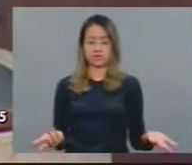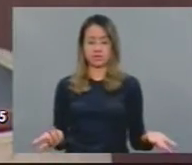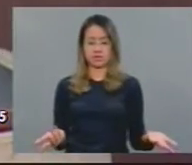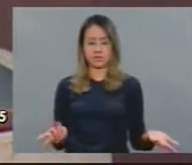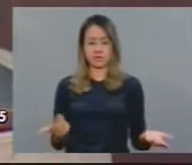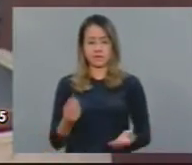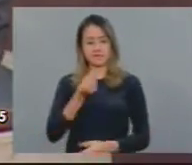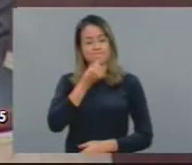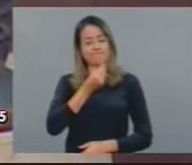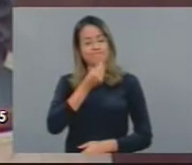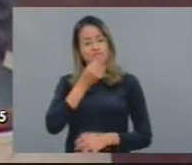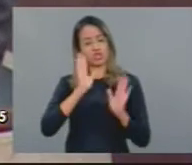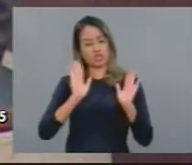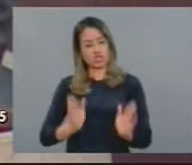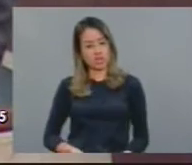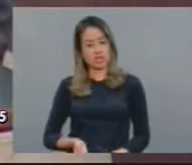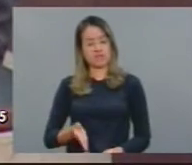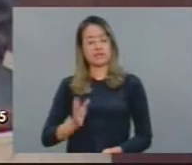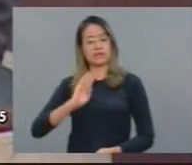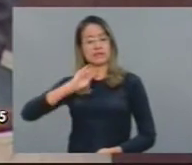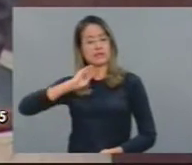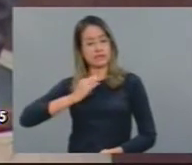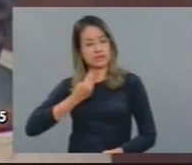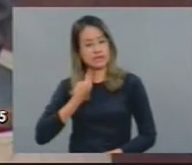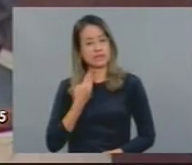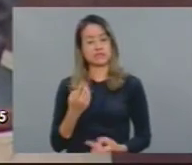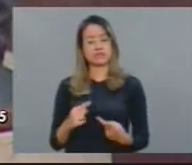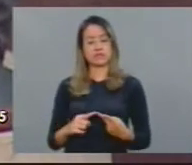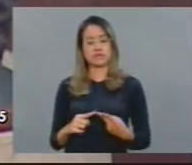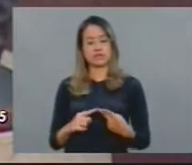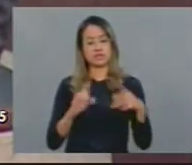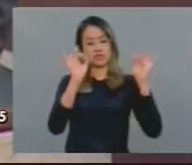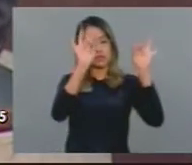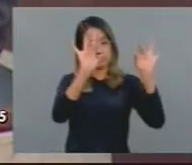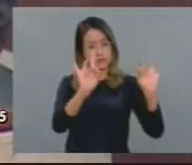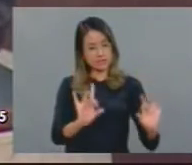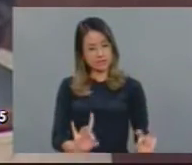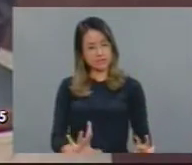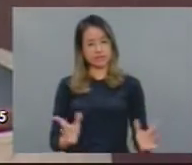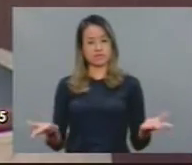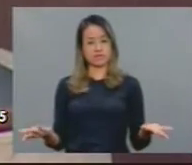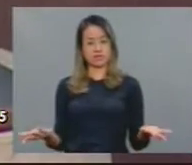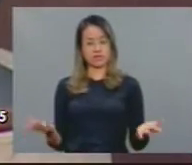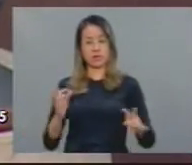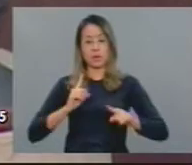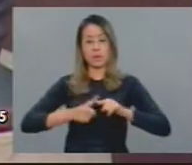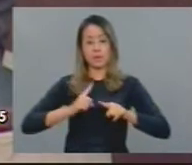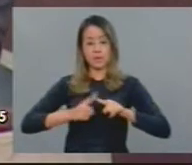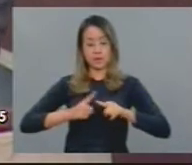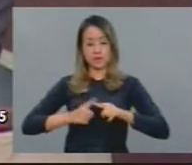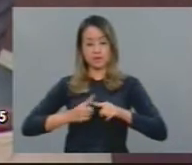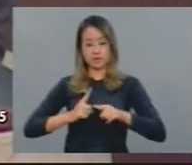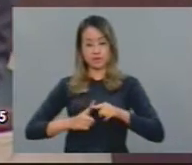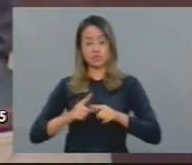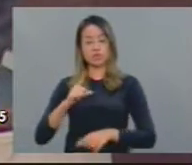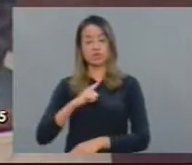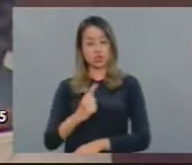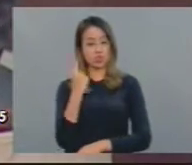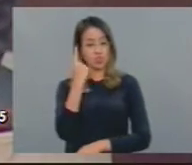Ceará, que esse sistema está completamente entregue às entidades privadas por vias